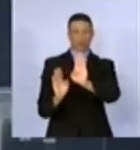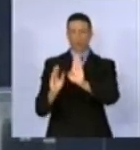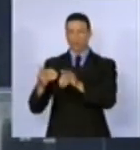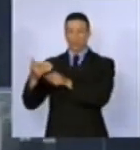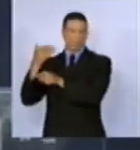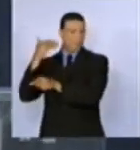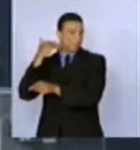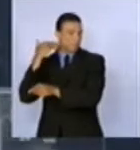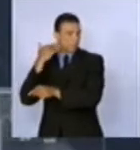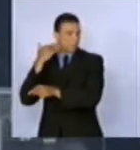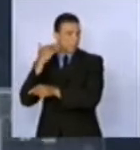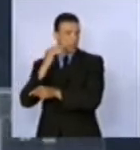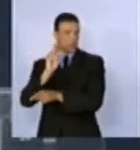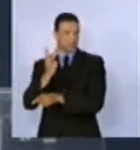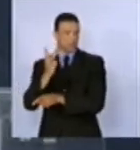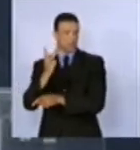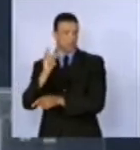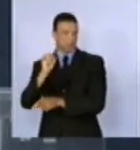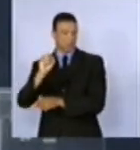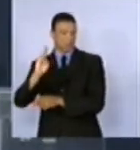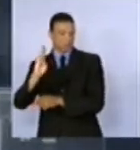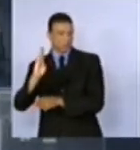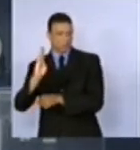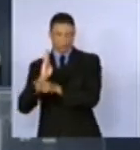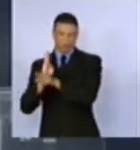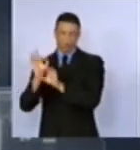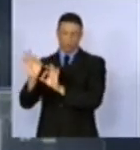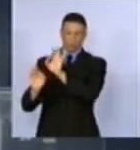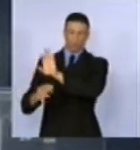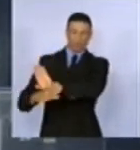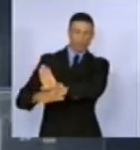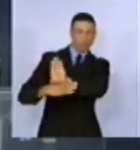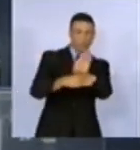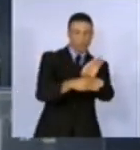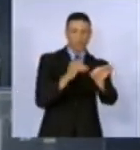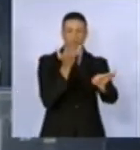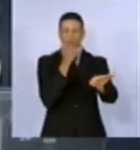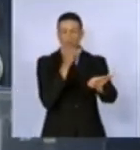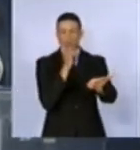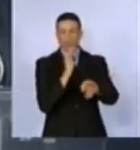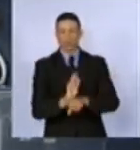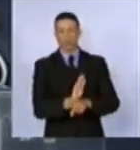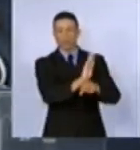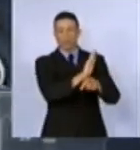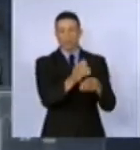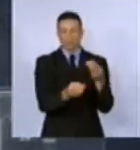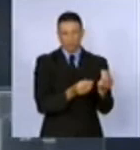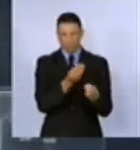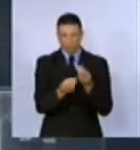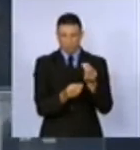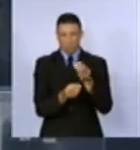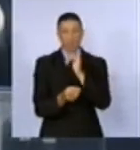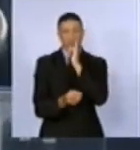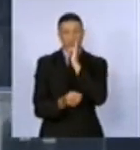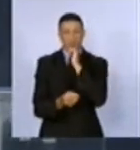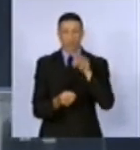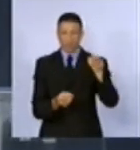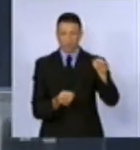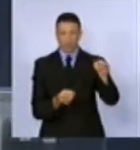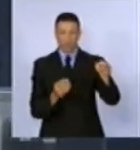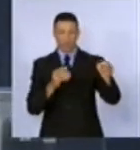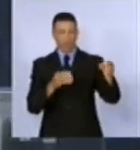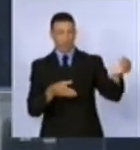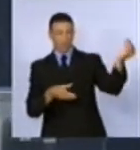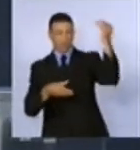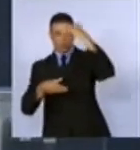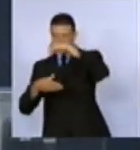o banco procura atuar junto ao setor sucroenergético entendendo esse setor como um pilar importante dentro